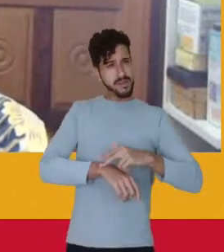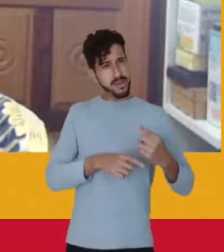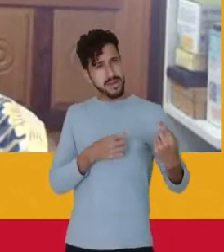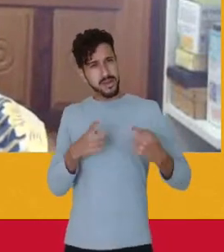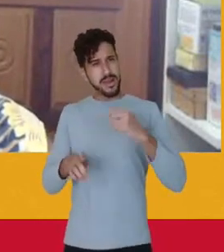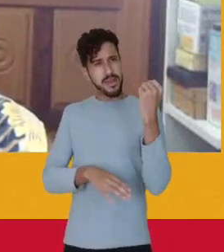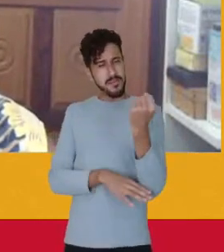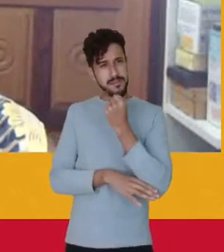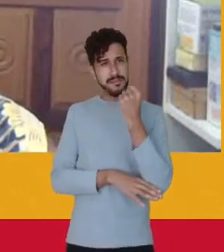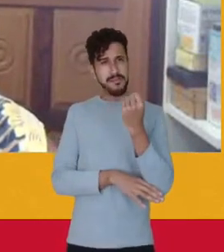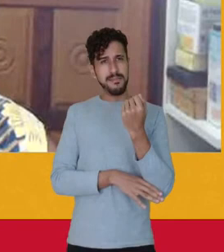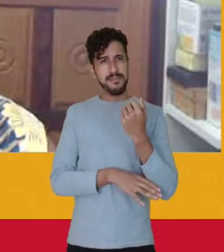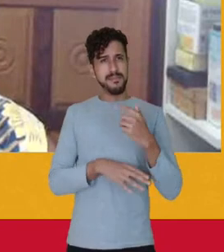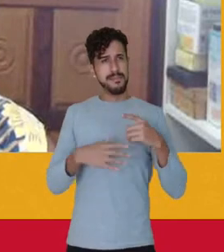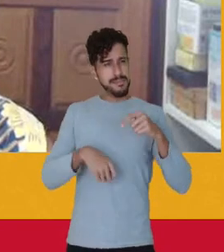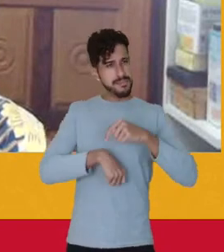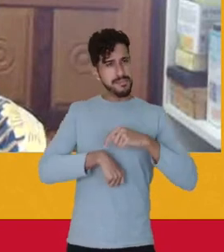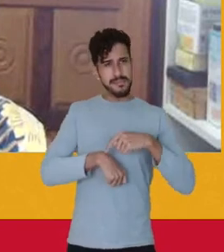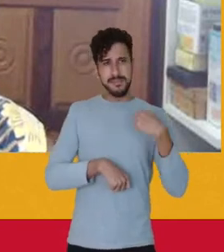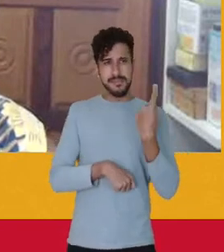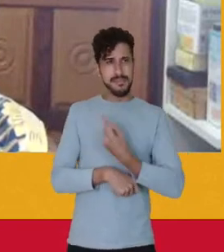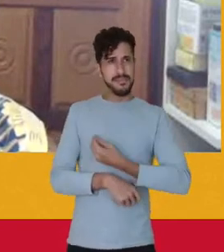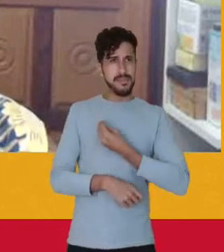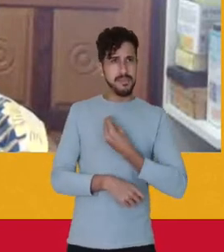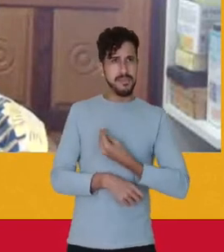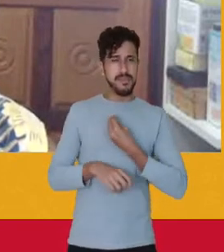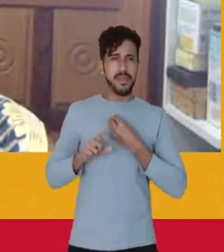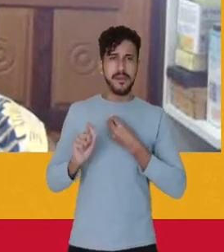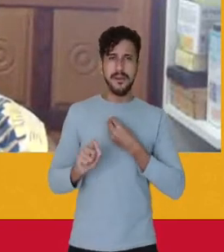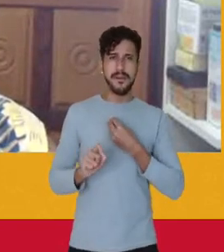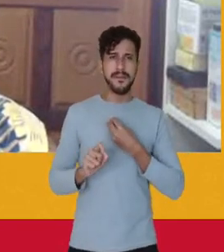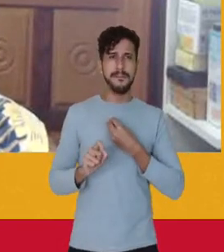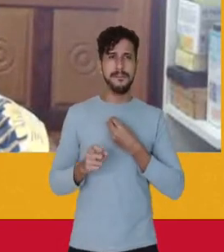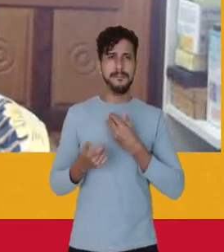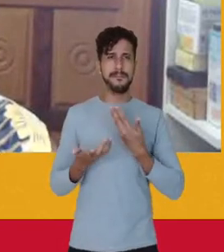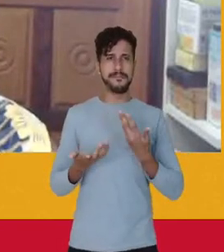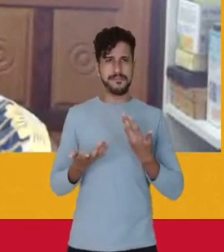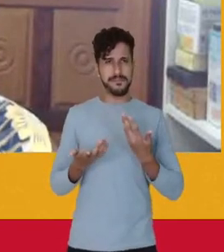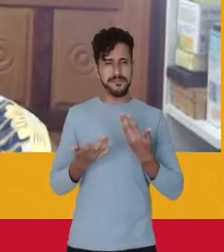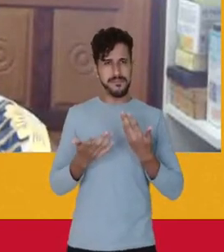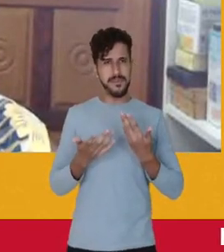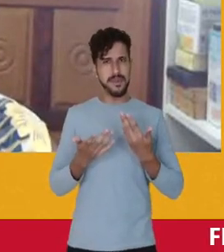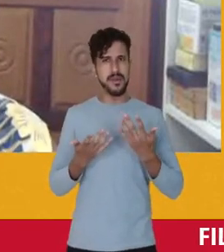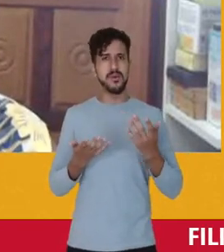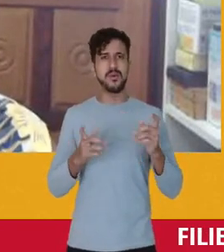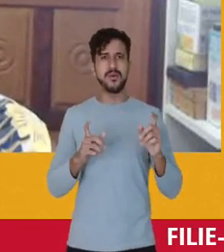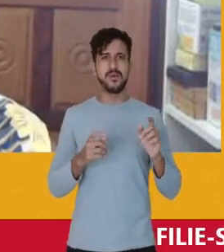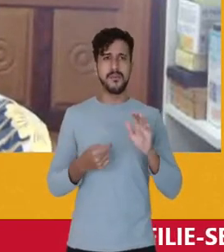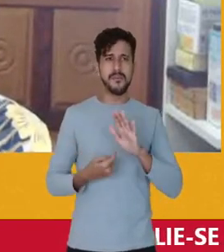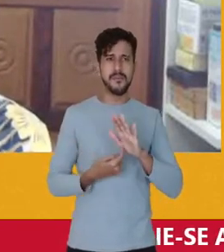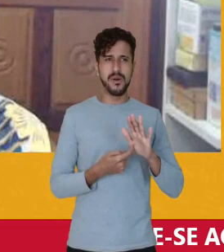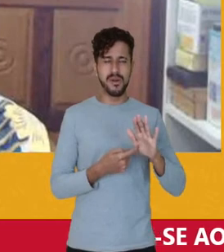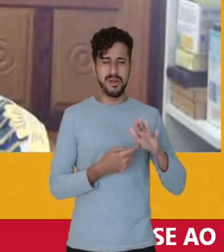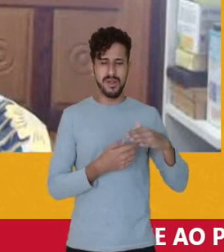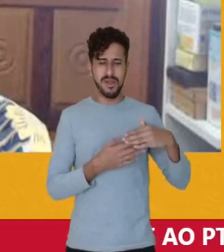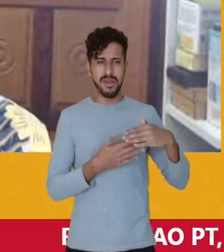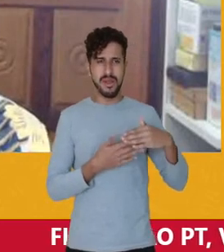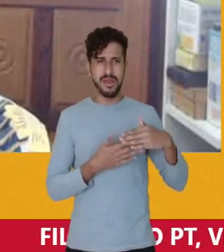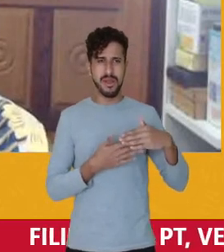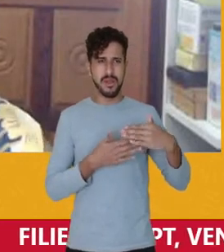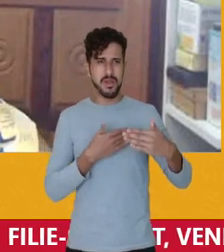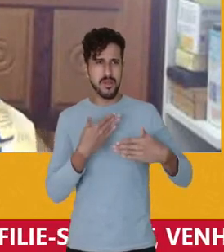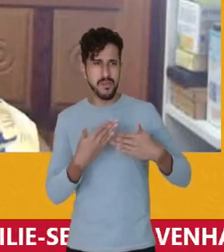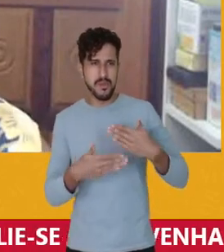etc. Esse momento que a gente vive que dá licença para os processos que